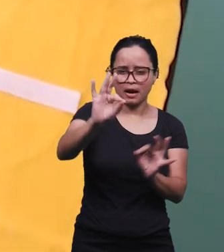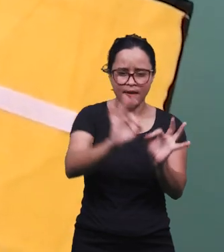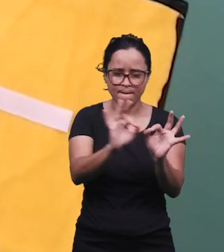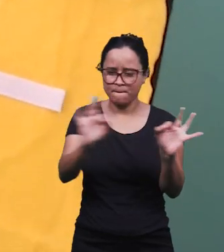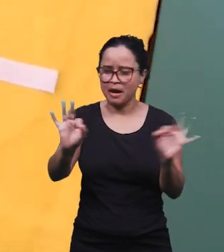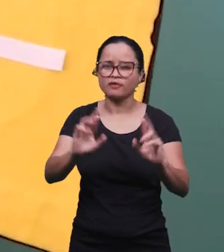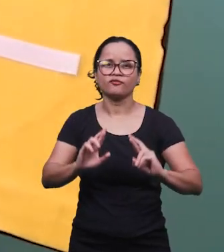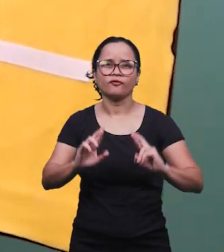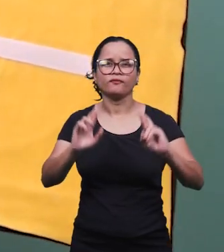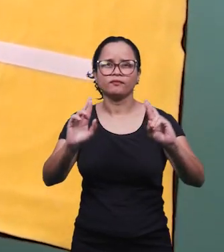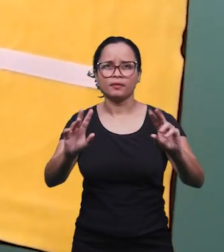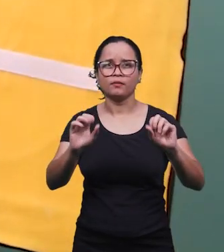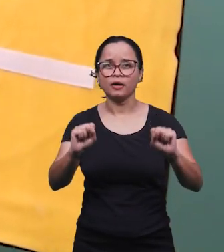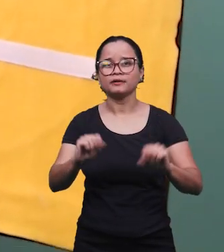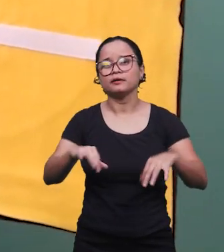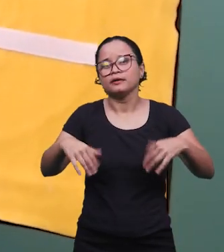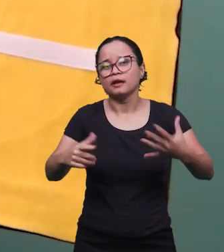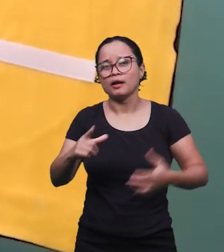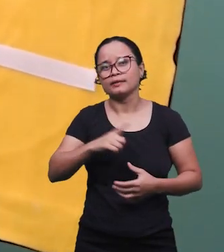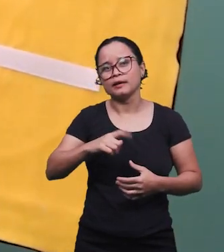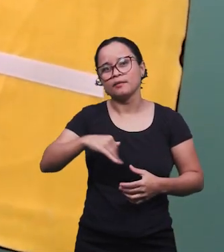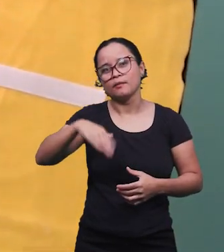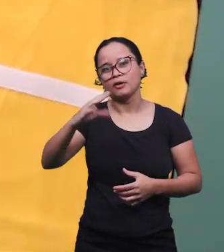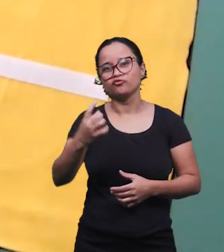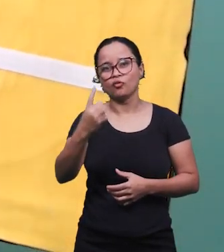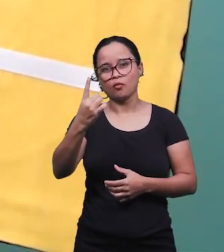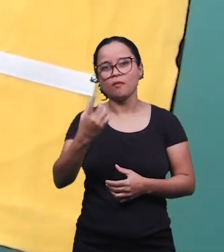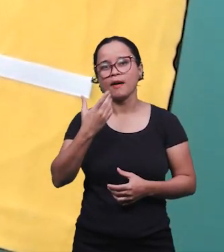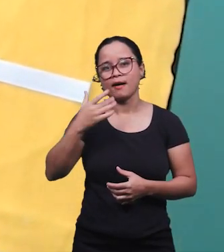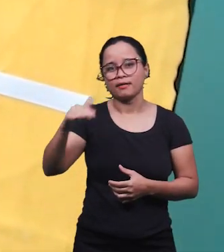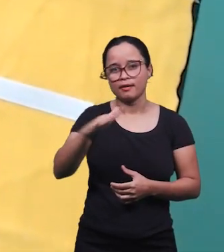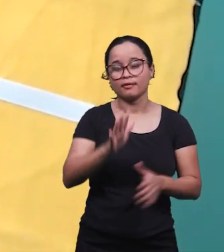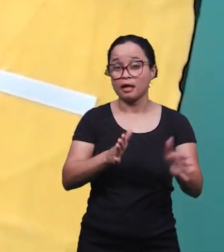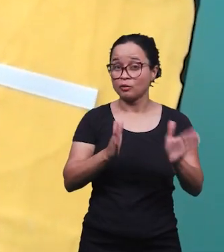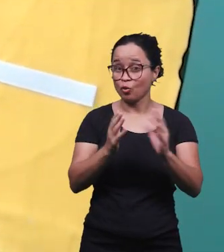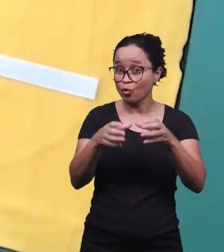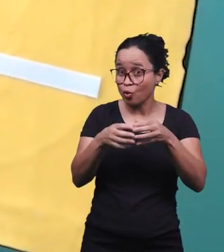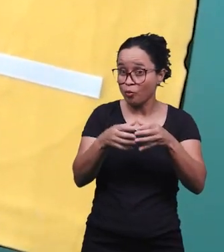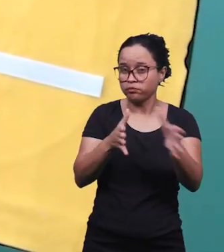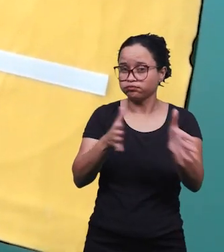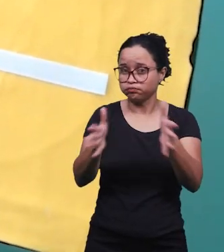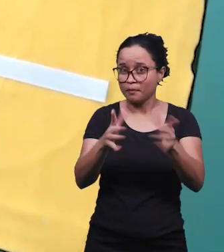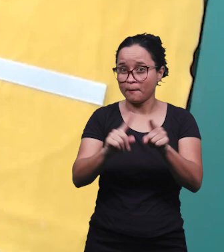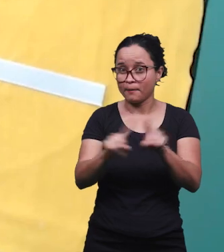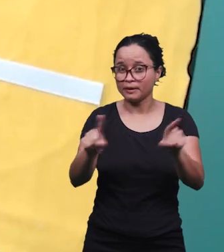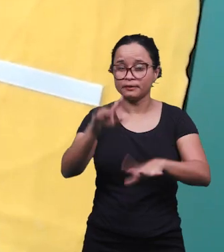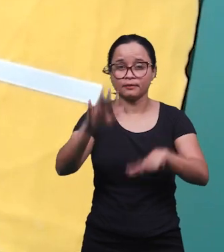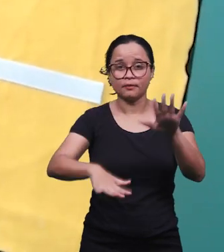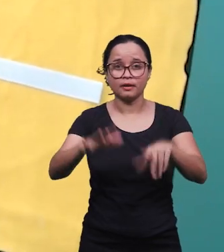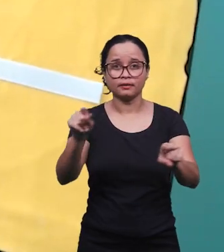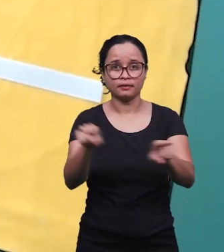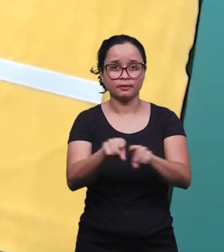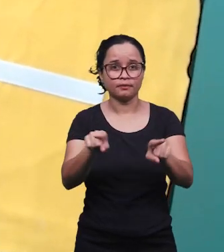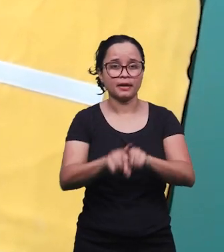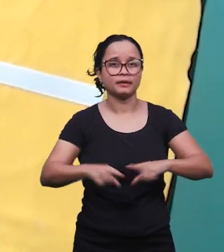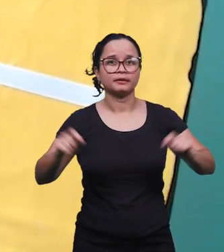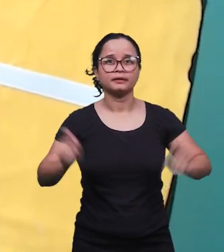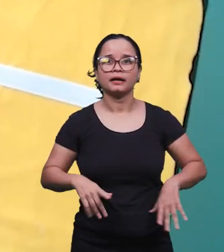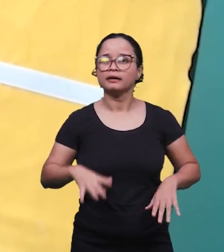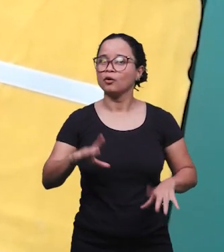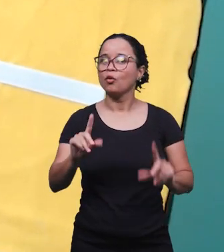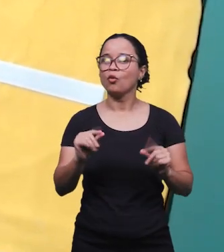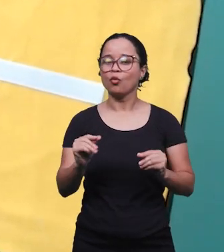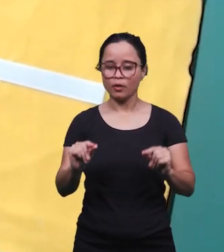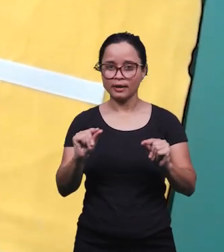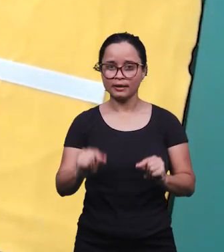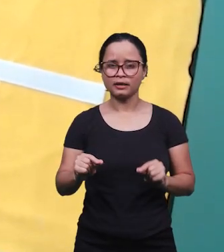nós sempre vamos ter mais de uma criança ali da acessibilidade. Mas, dependendo, nós podemos fazer também de acordo com as